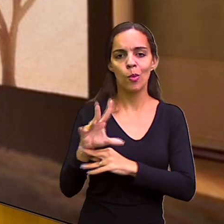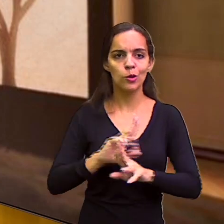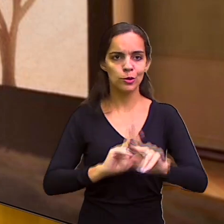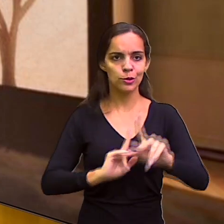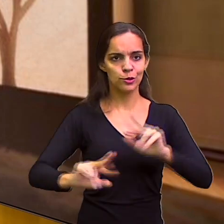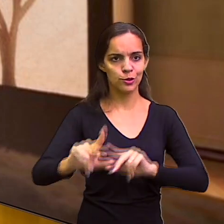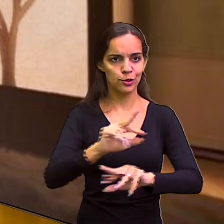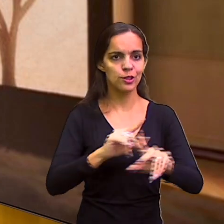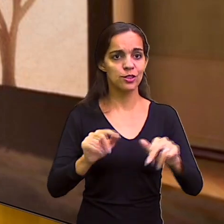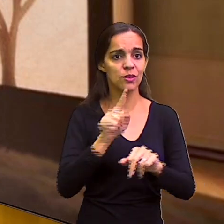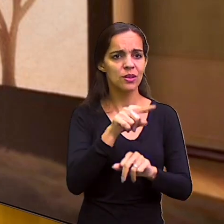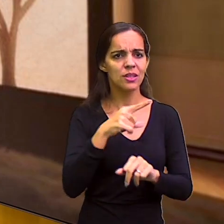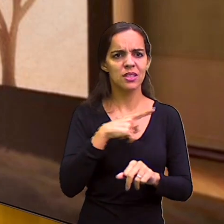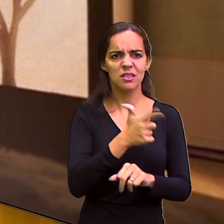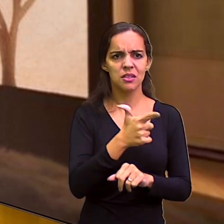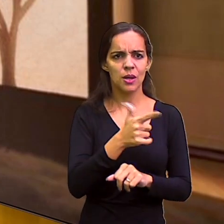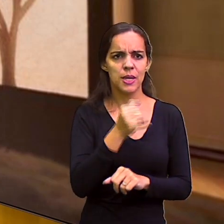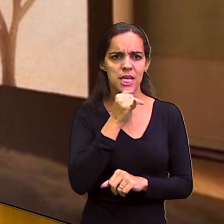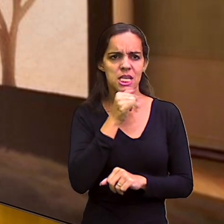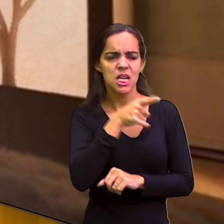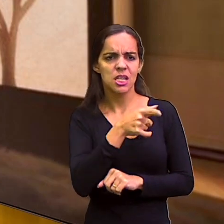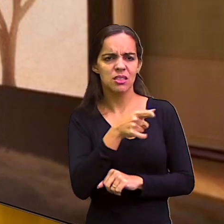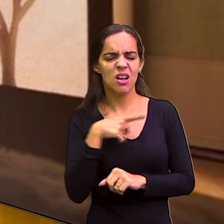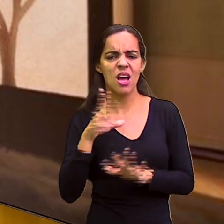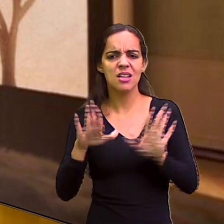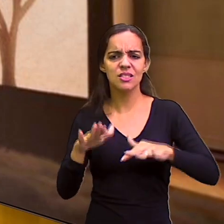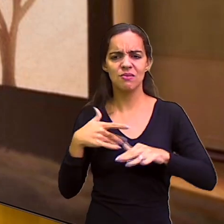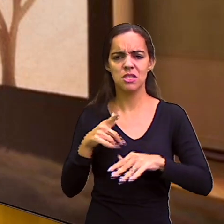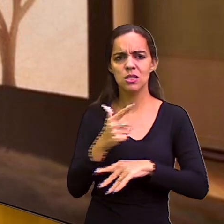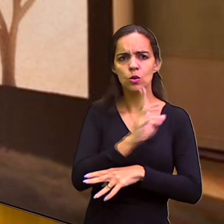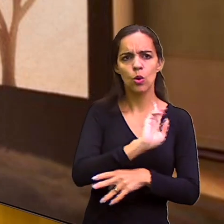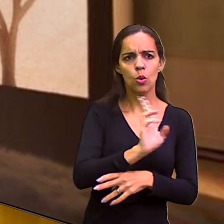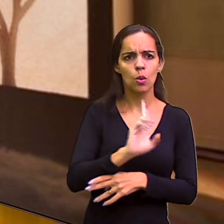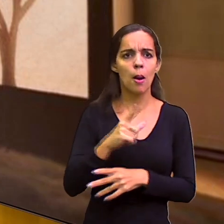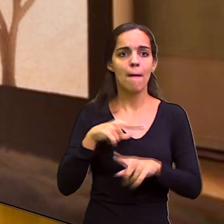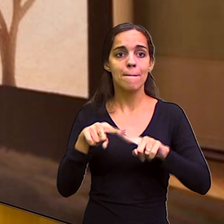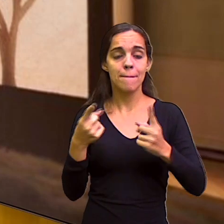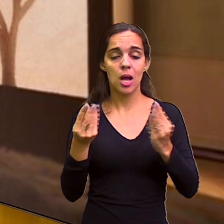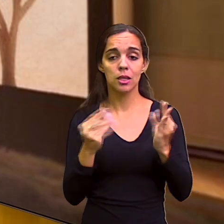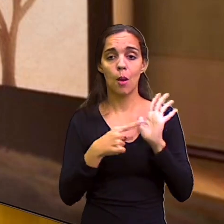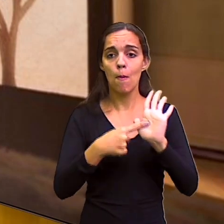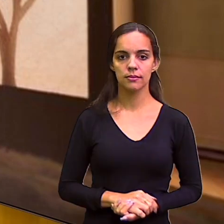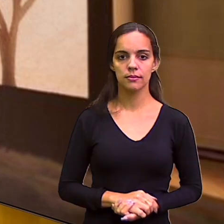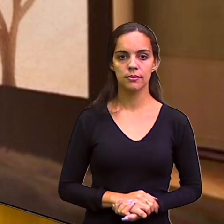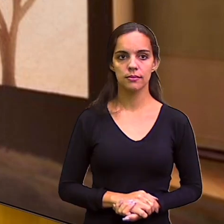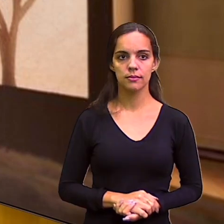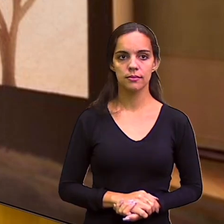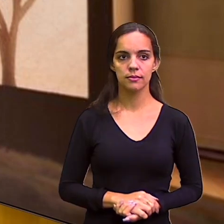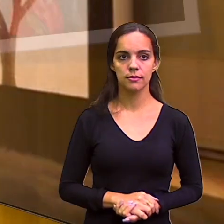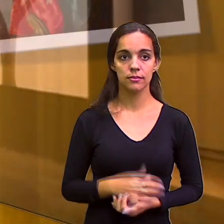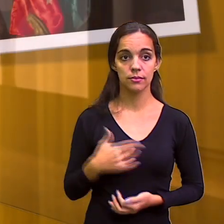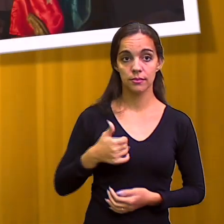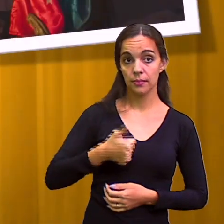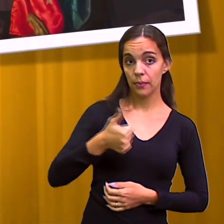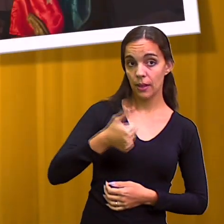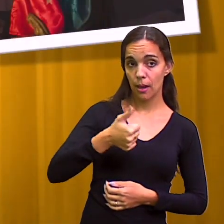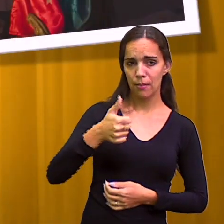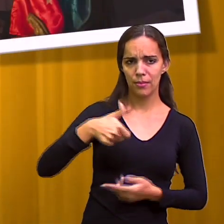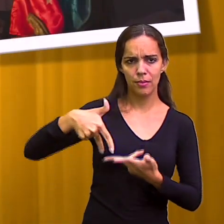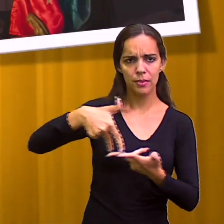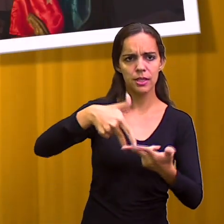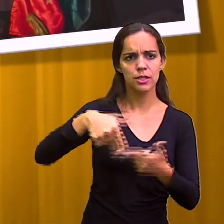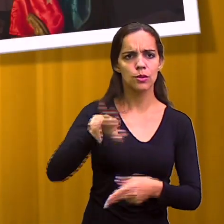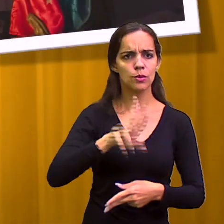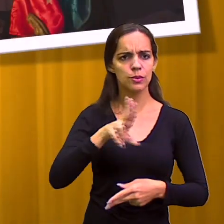que esses efeitos não criam sombras, mas formam figuras coloridas de luz. A primeira sombra estudada